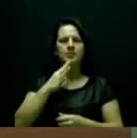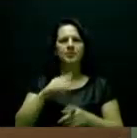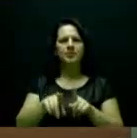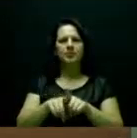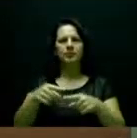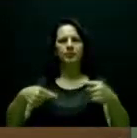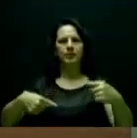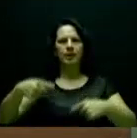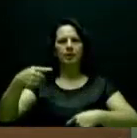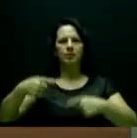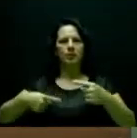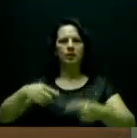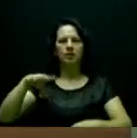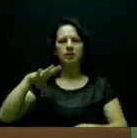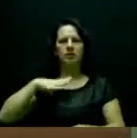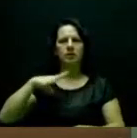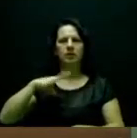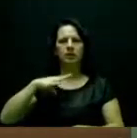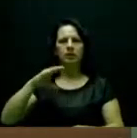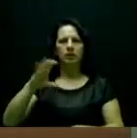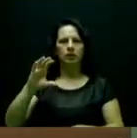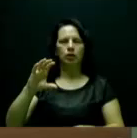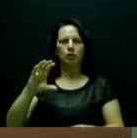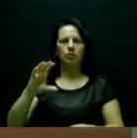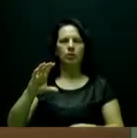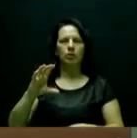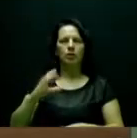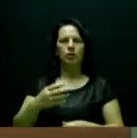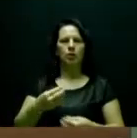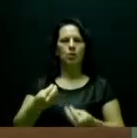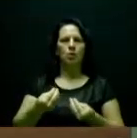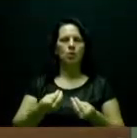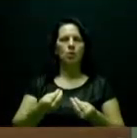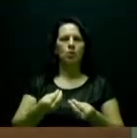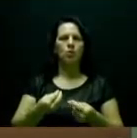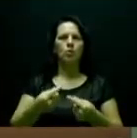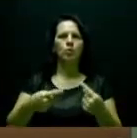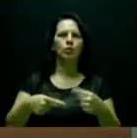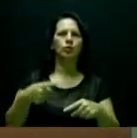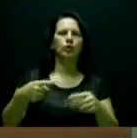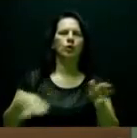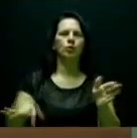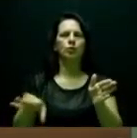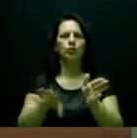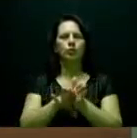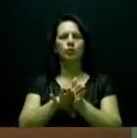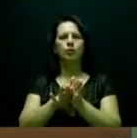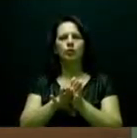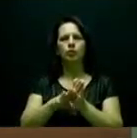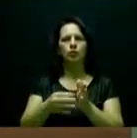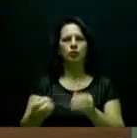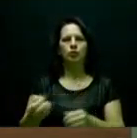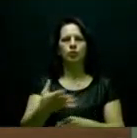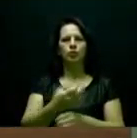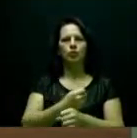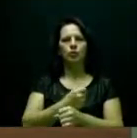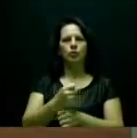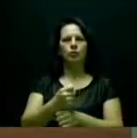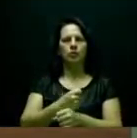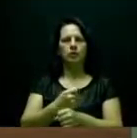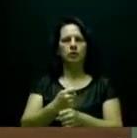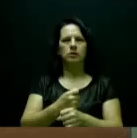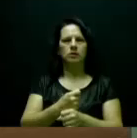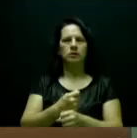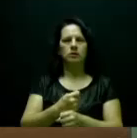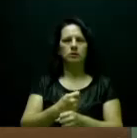também a política na cidade de Cubatão e que pé chegará o nível da política desse novo ano, ou